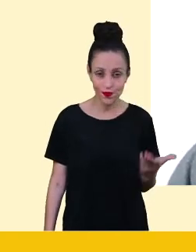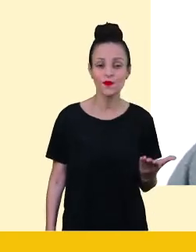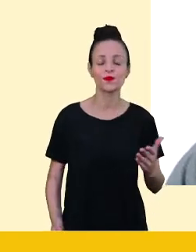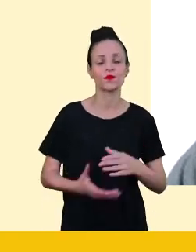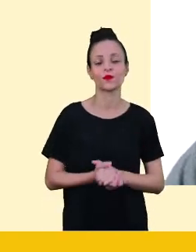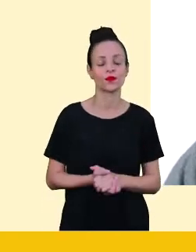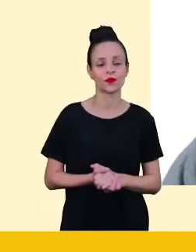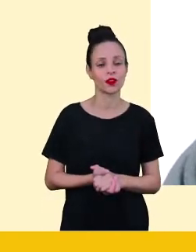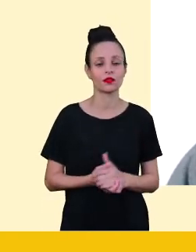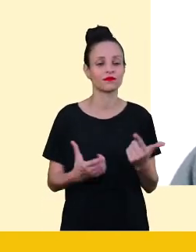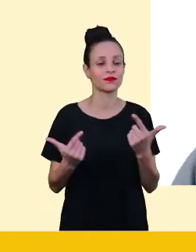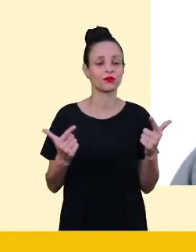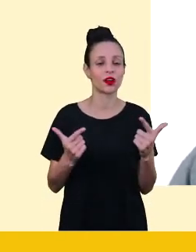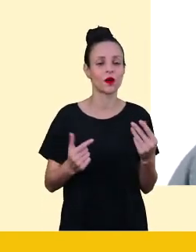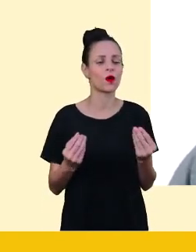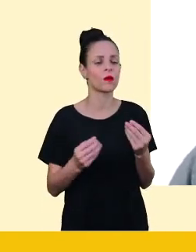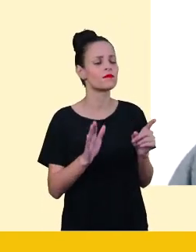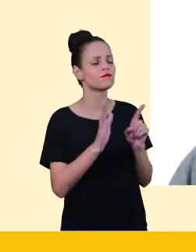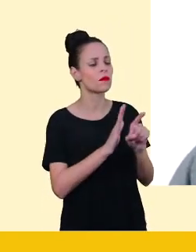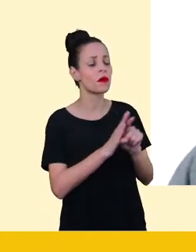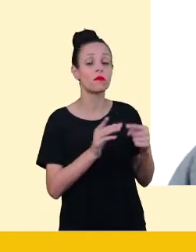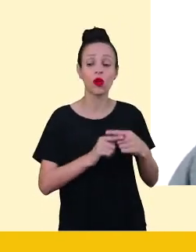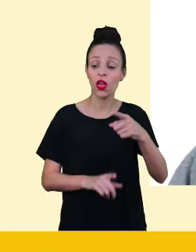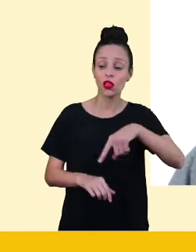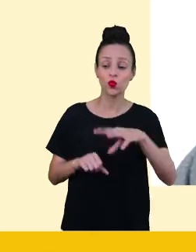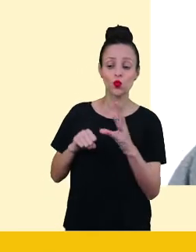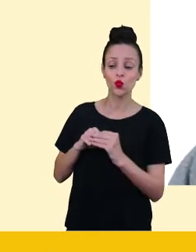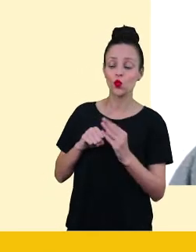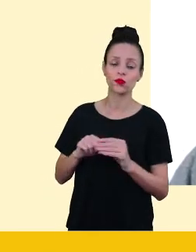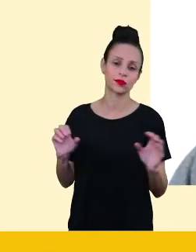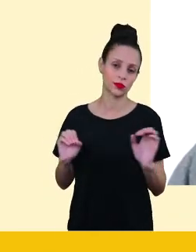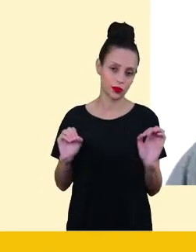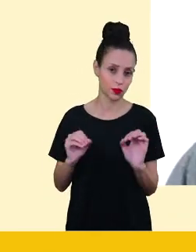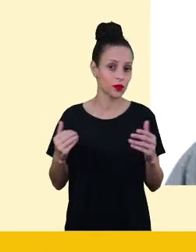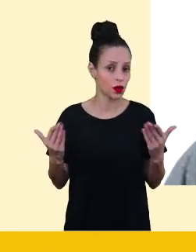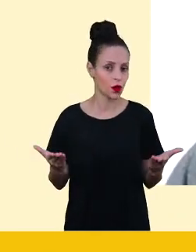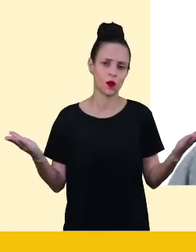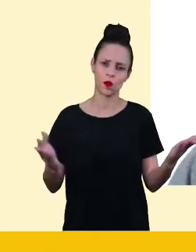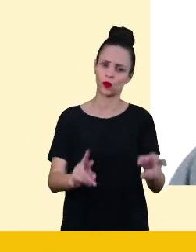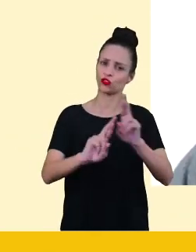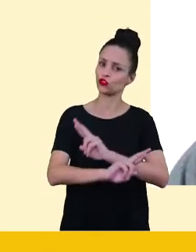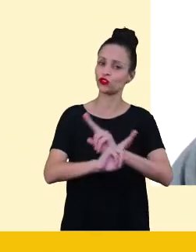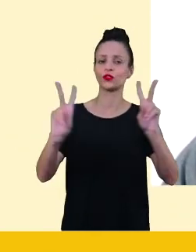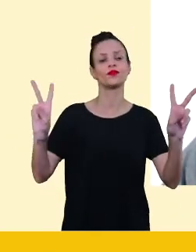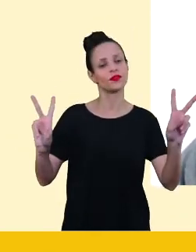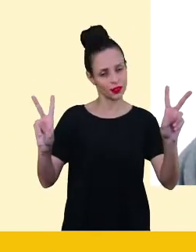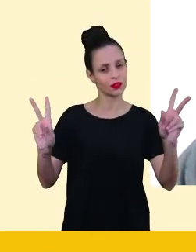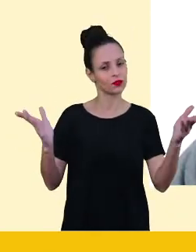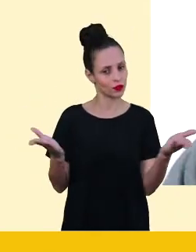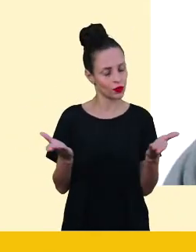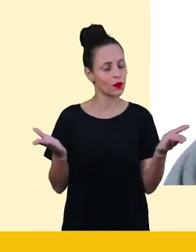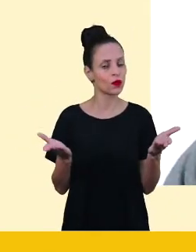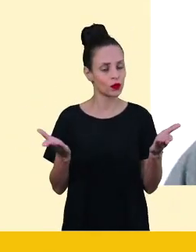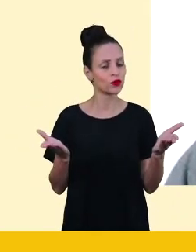Não tinha como questionar porque não tinha conhecimento, né? E hoje já é diferente, as pessoas já